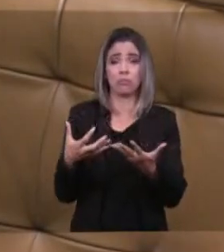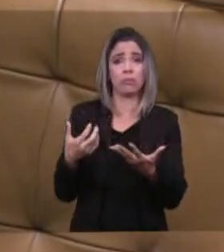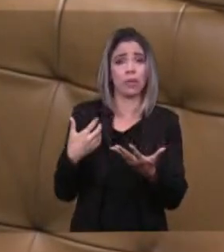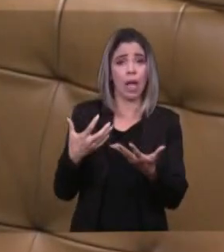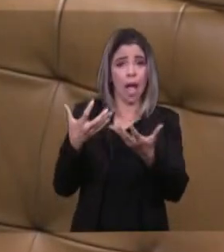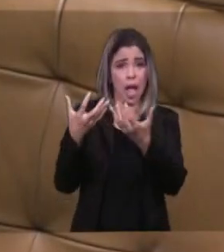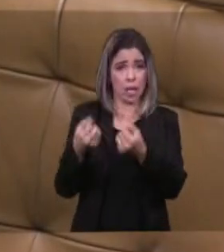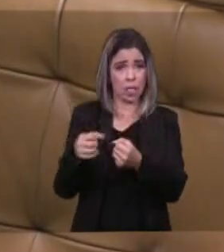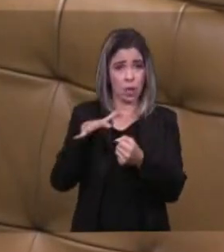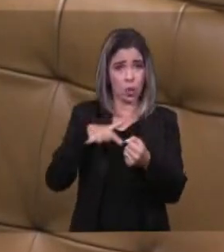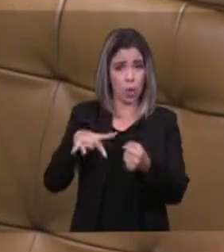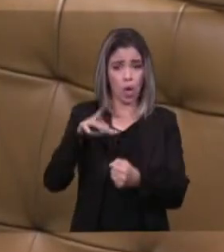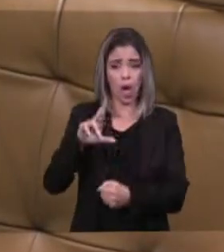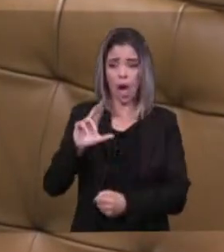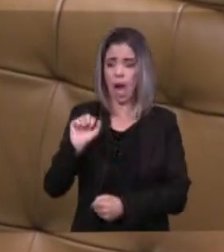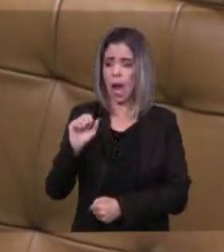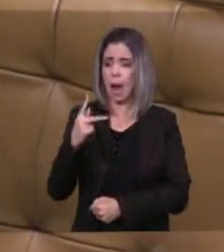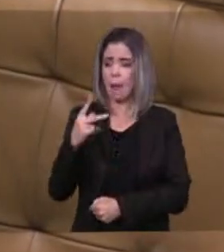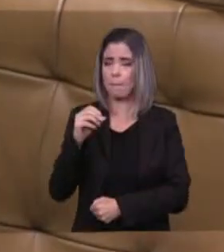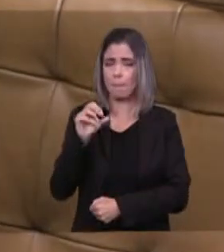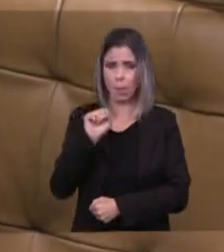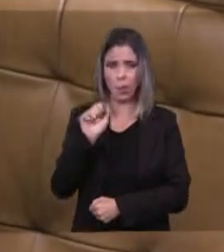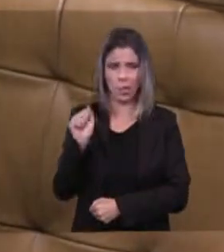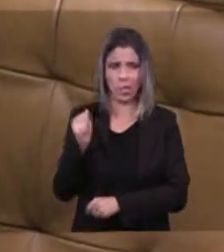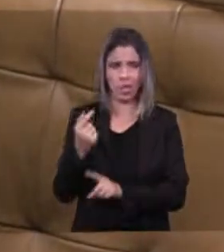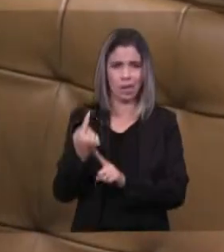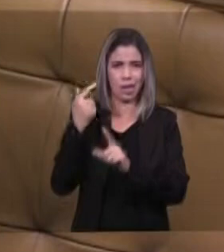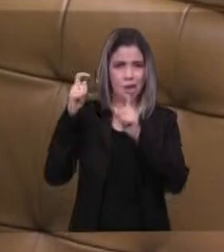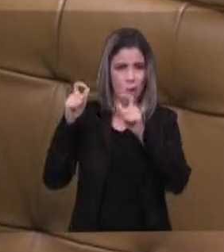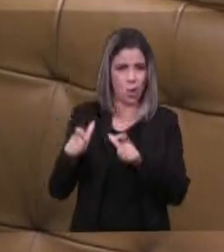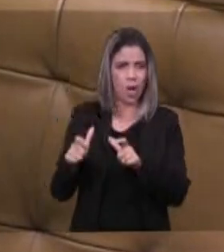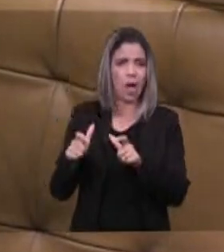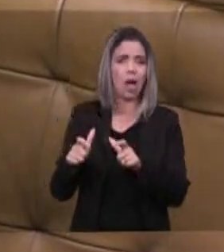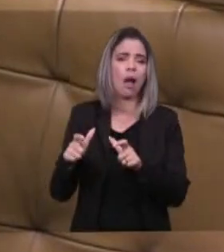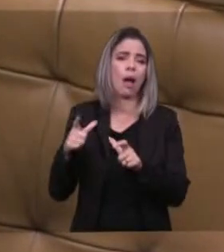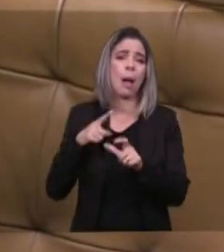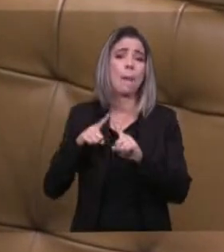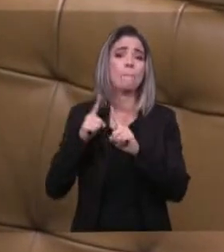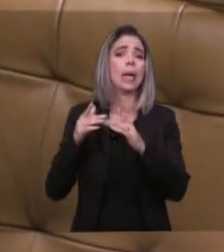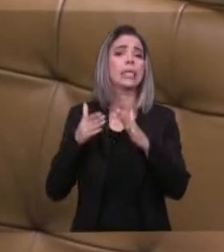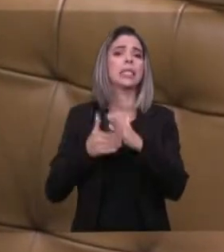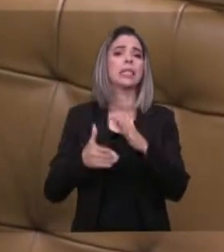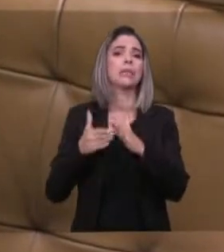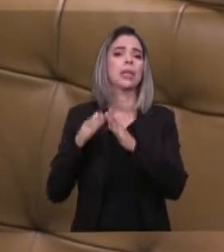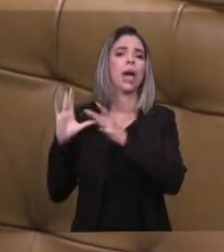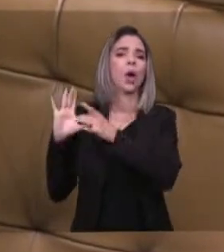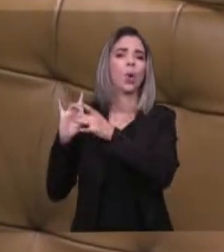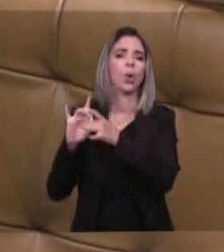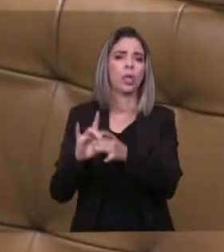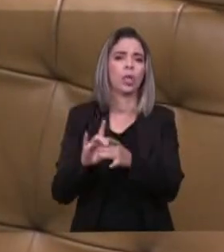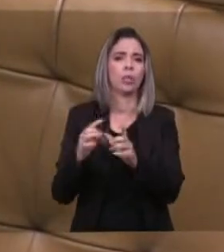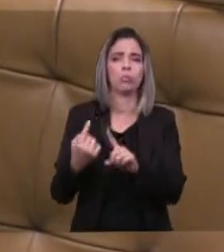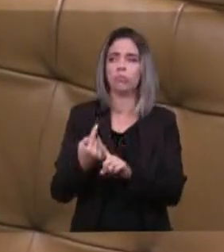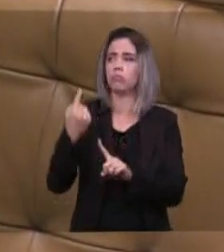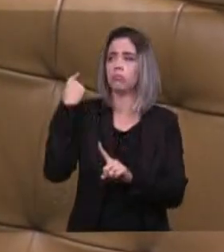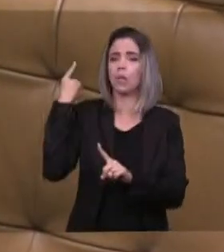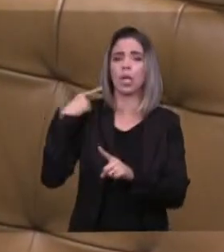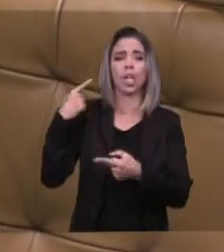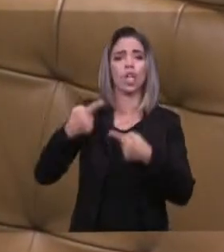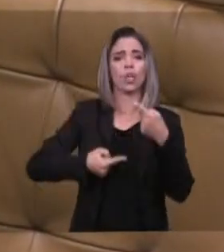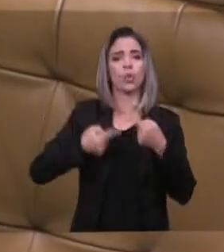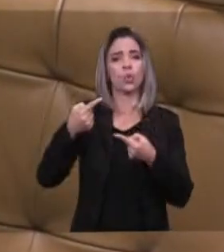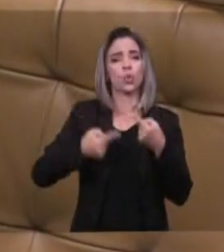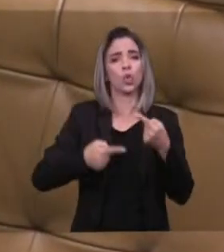Serra do Sol, mas vamos limitar esse contexto. Na época se discutia